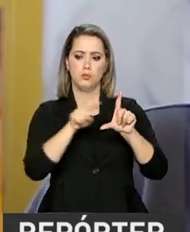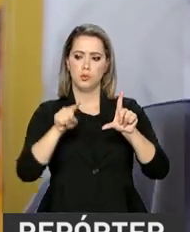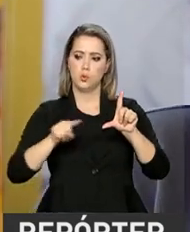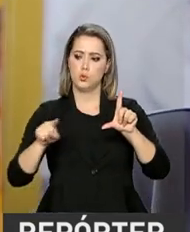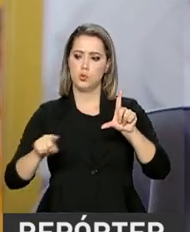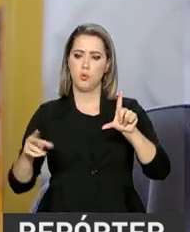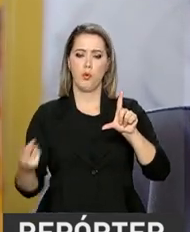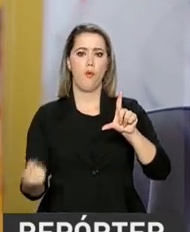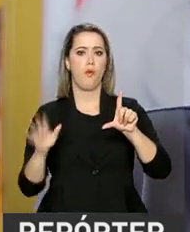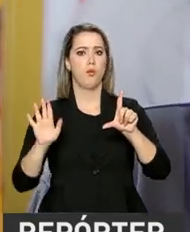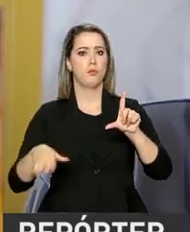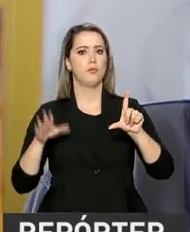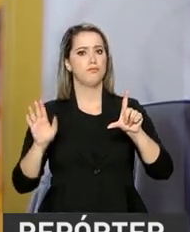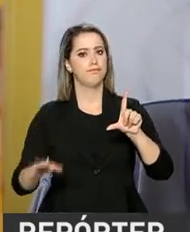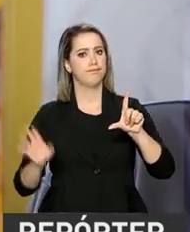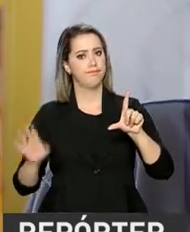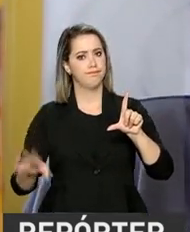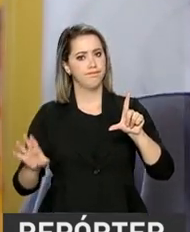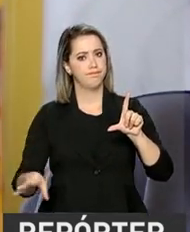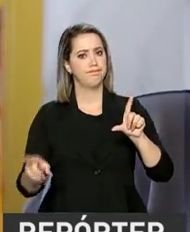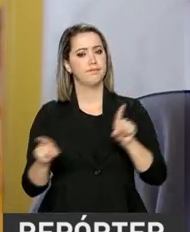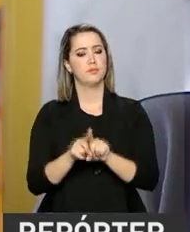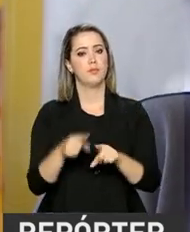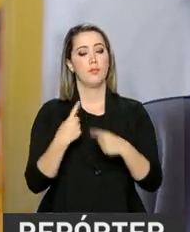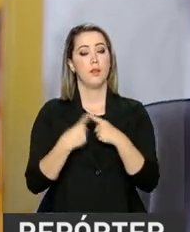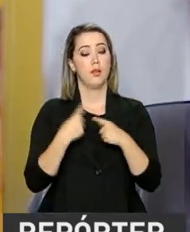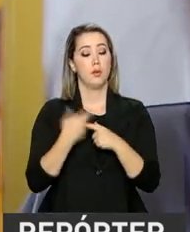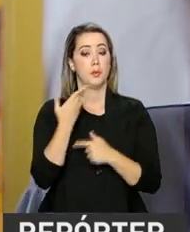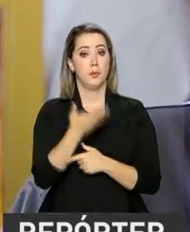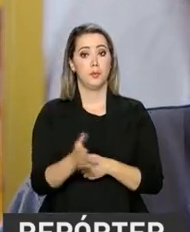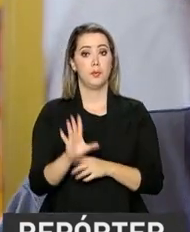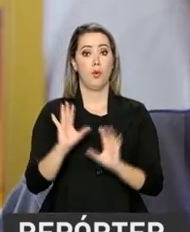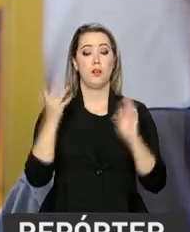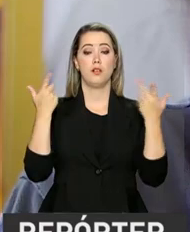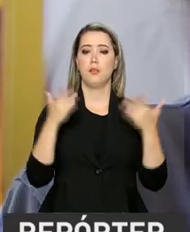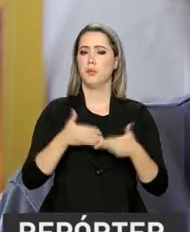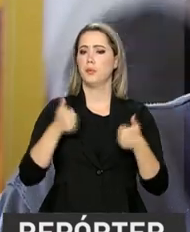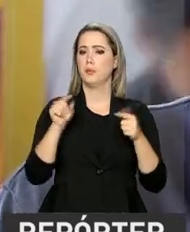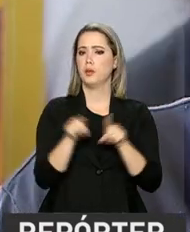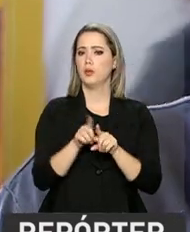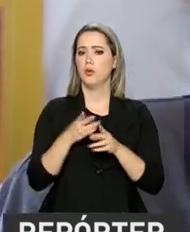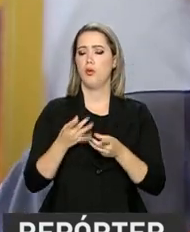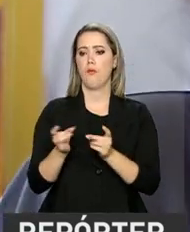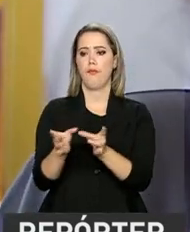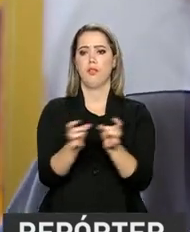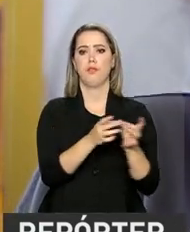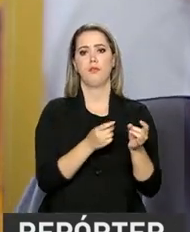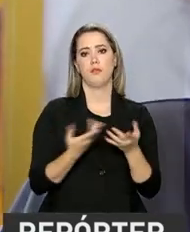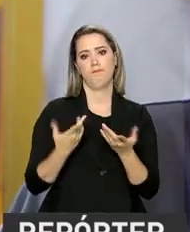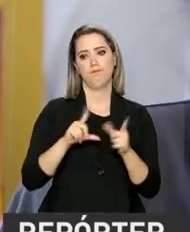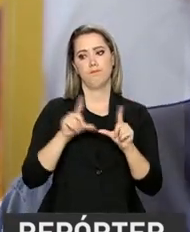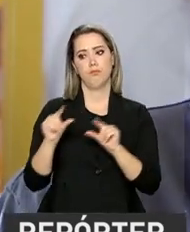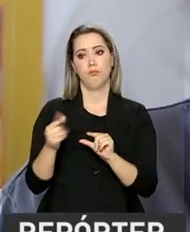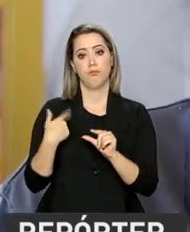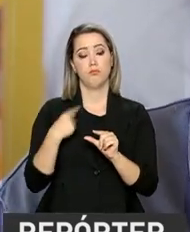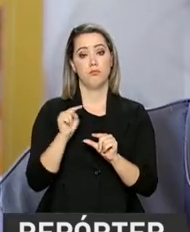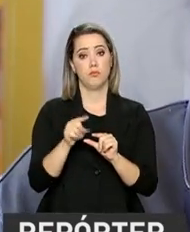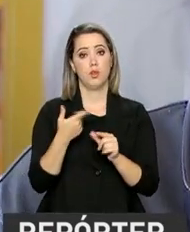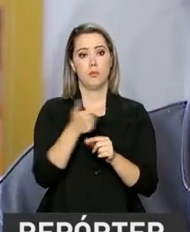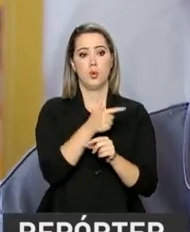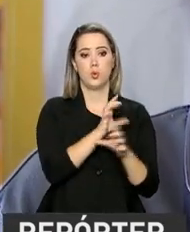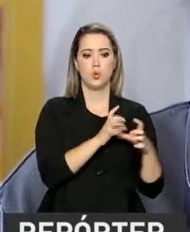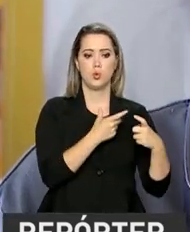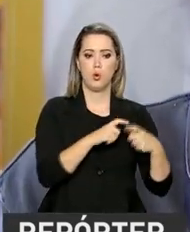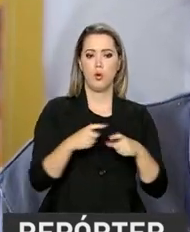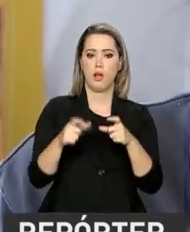preços aqui no Distrito Federal e em torno devido a essa questão climática e maior oferta de mercadorias. E também algumas outras regiões produtoras